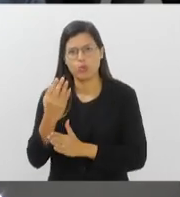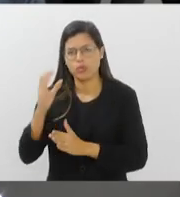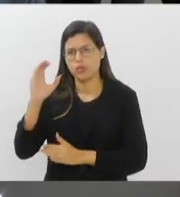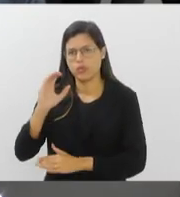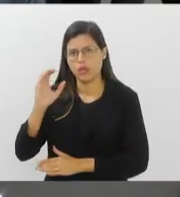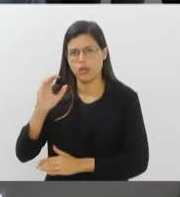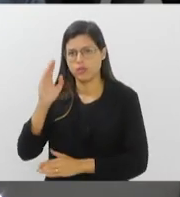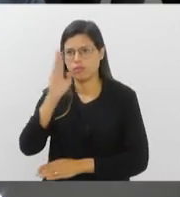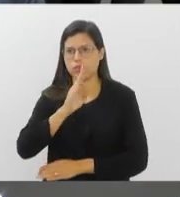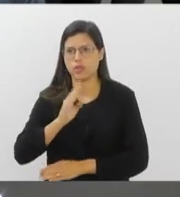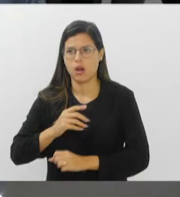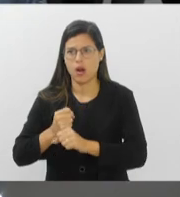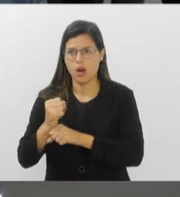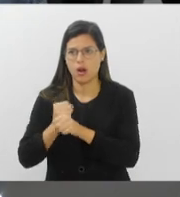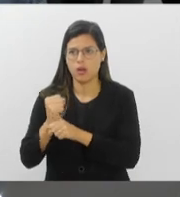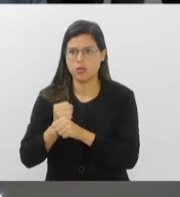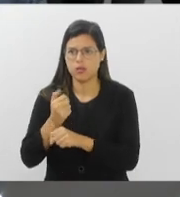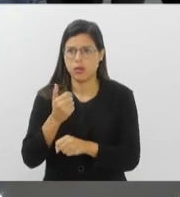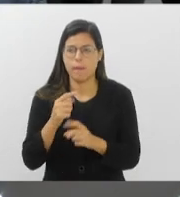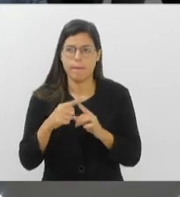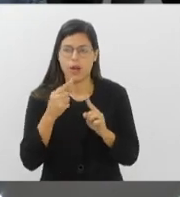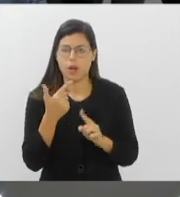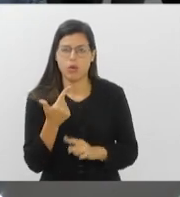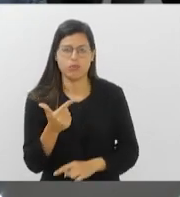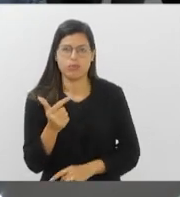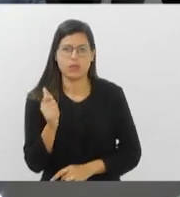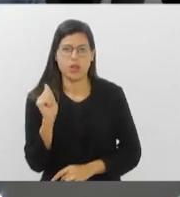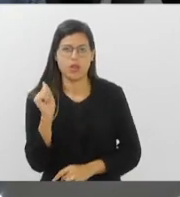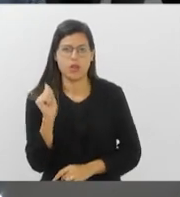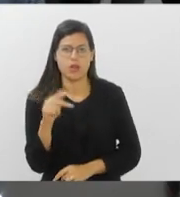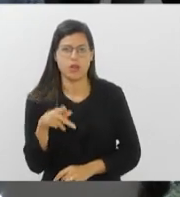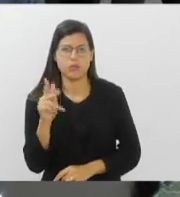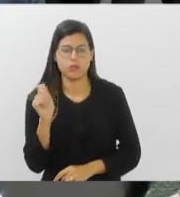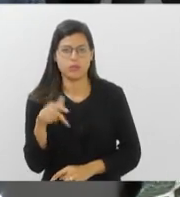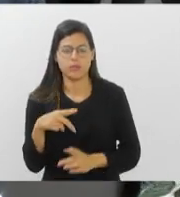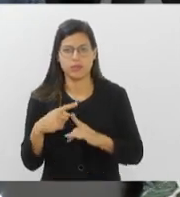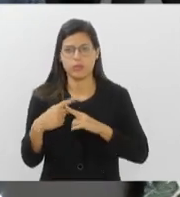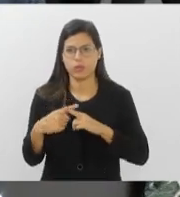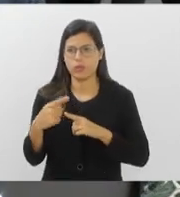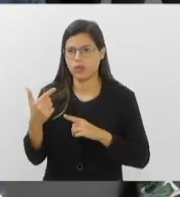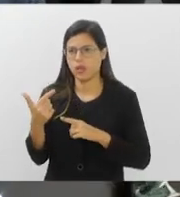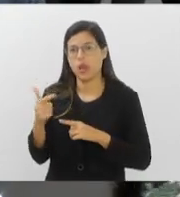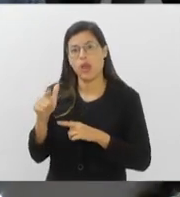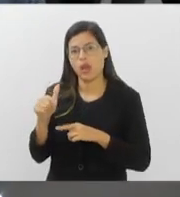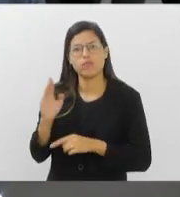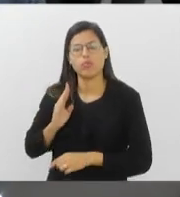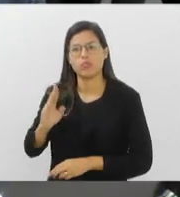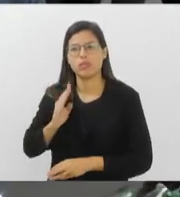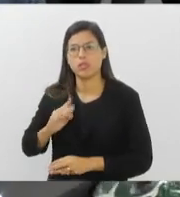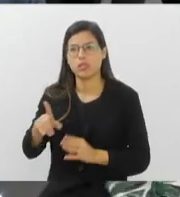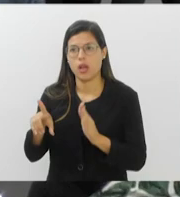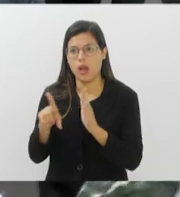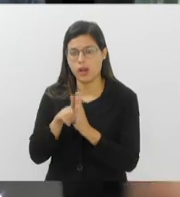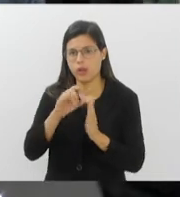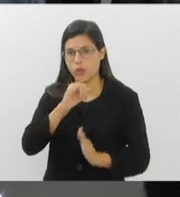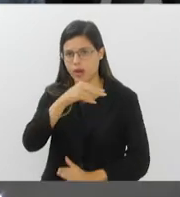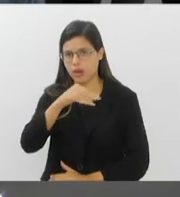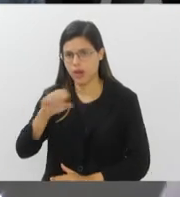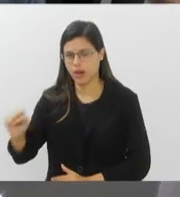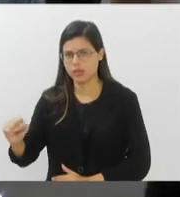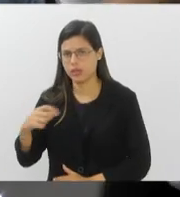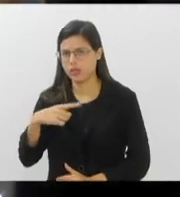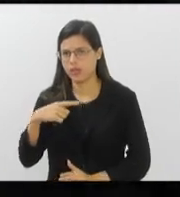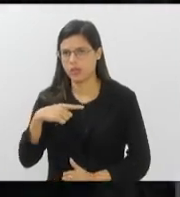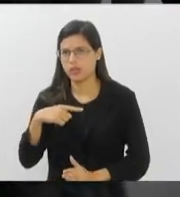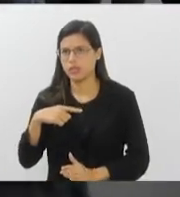sem fazer uma contribuição previdenciária, porque tem o status de bolsistas. A lei federal do INSS, ela prevê uma série de